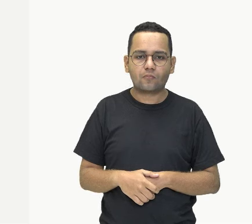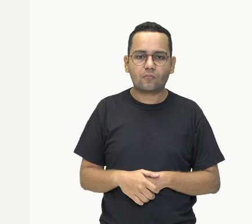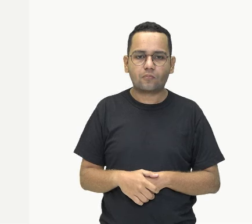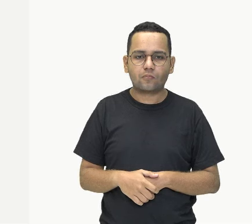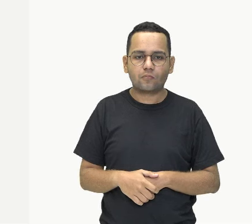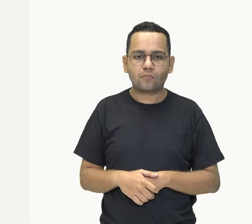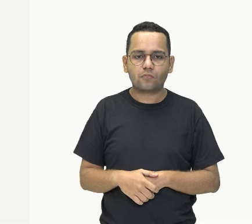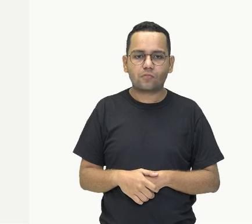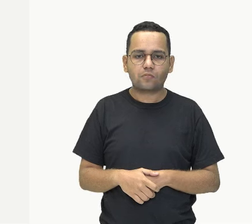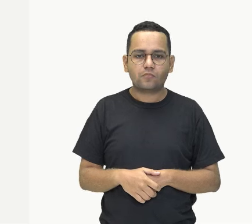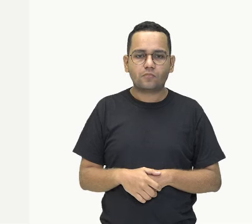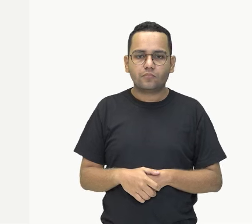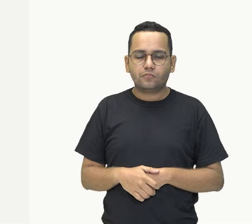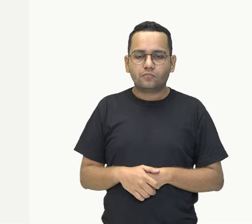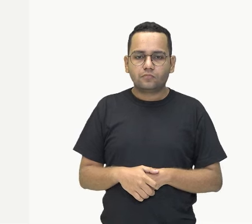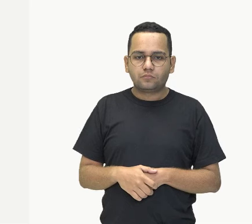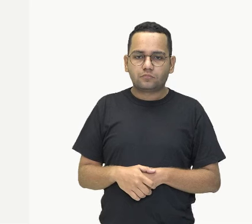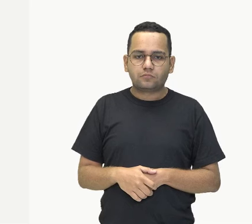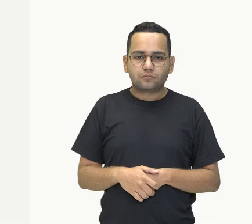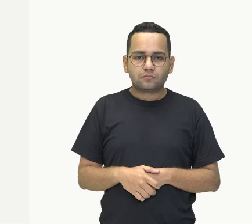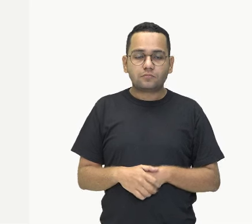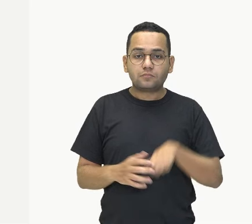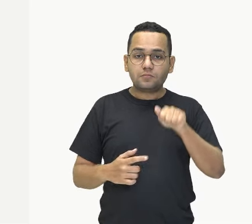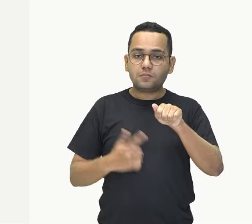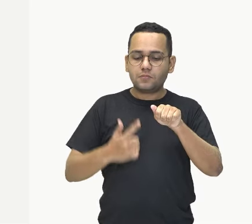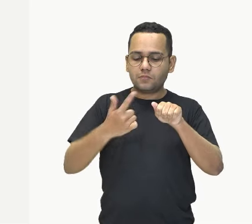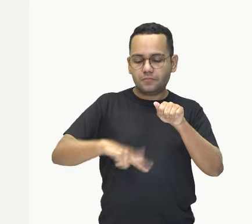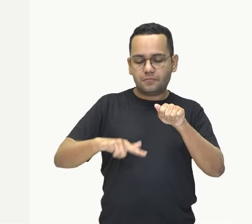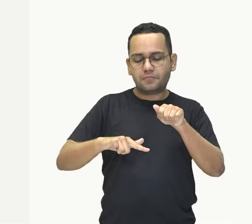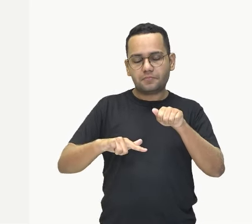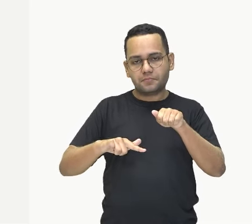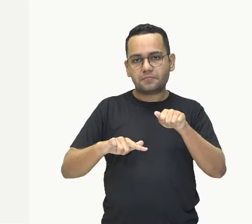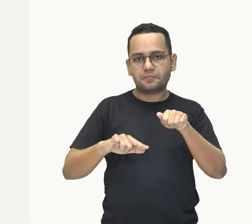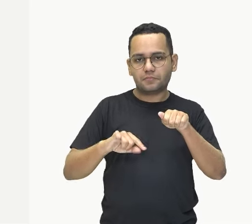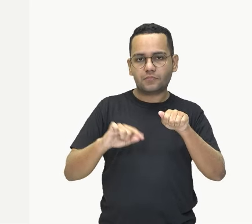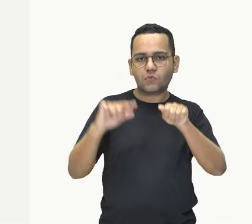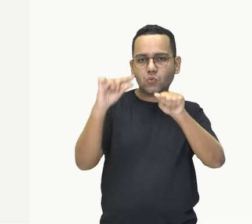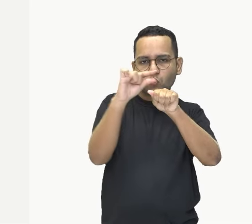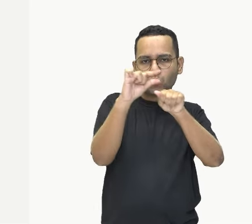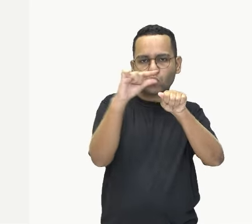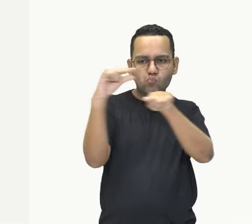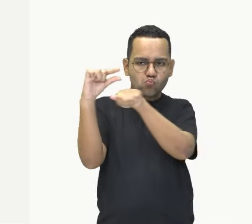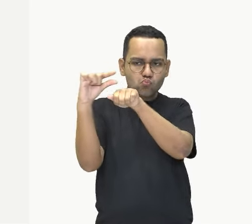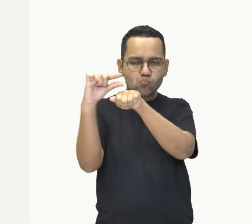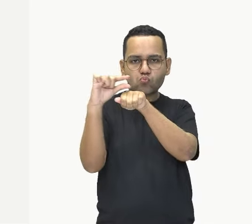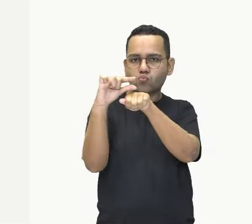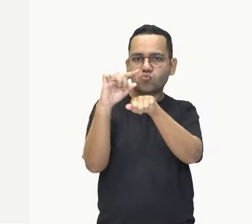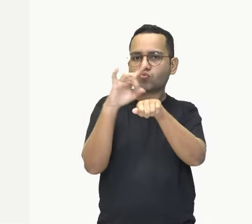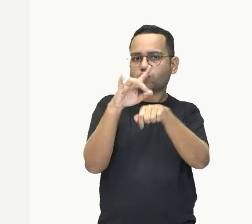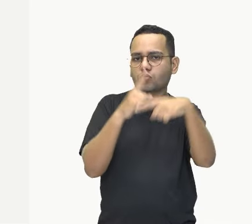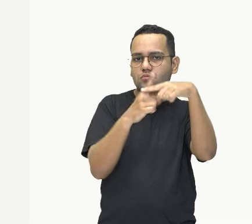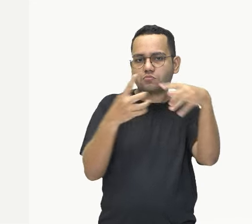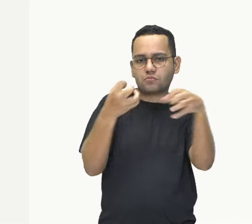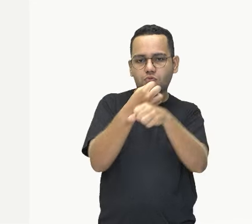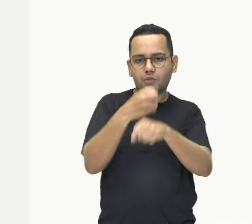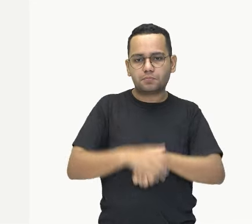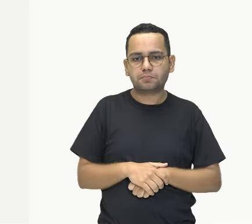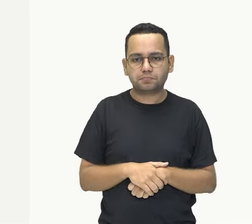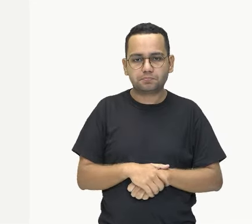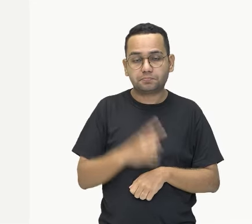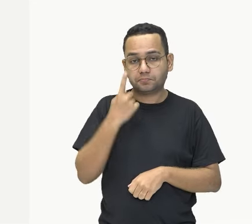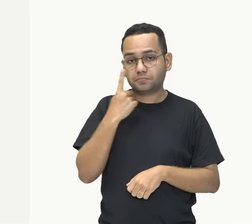a base é a mesma, eu repito a base e os meus expoentes eu vou somar.